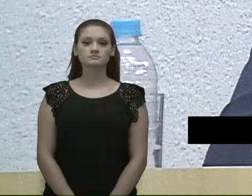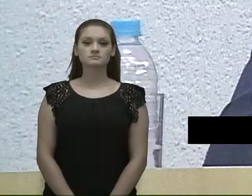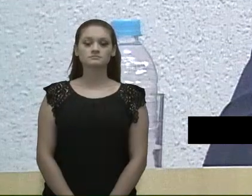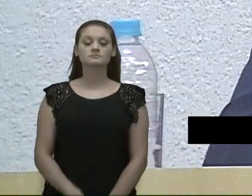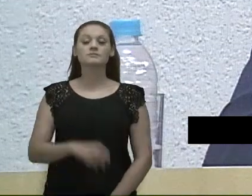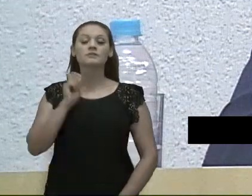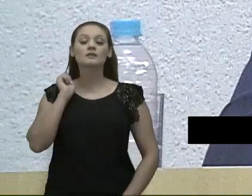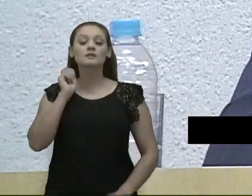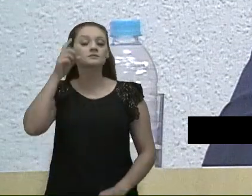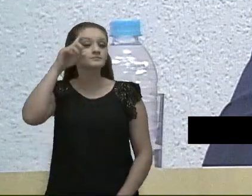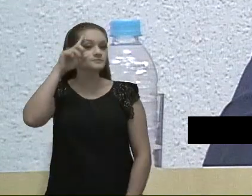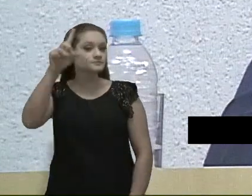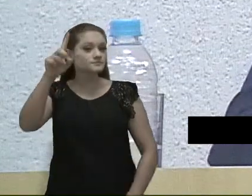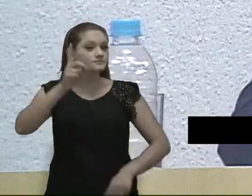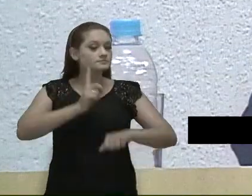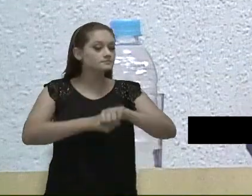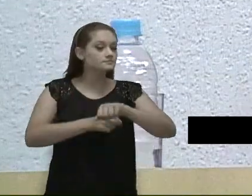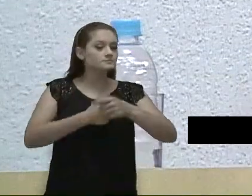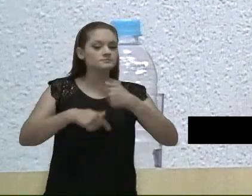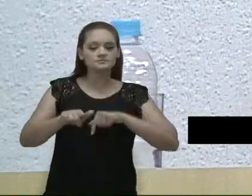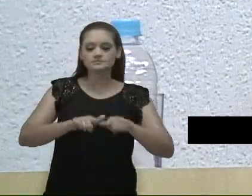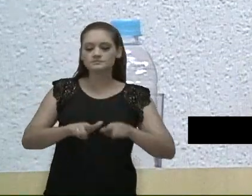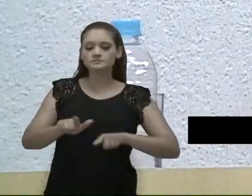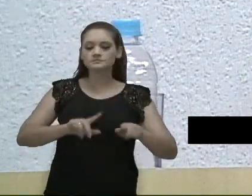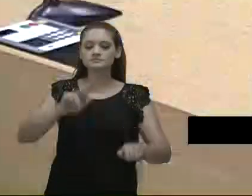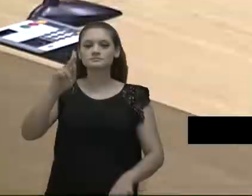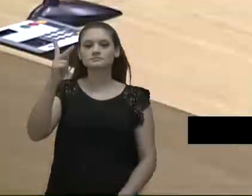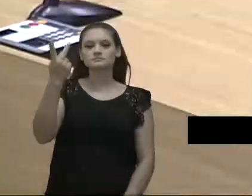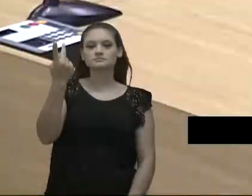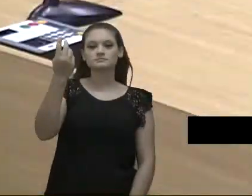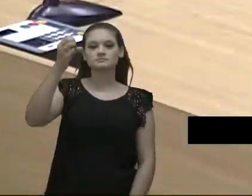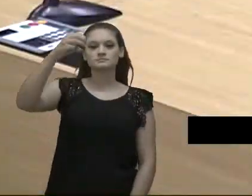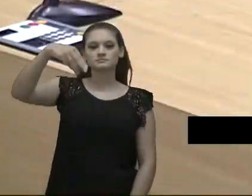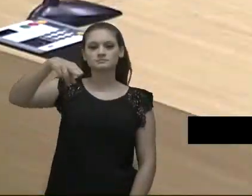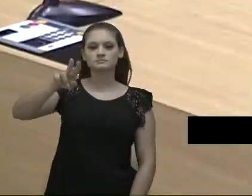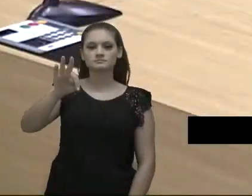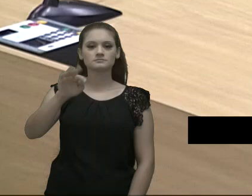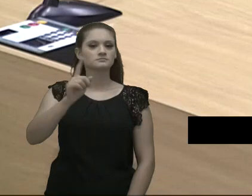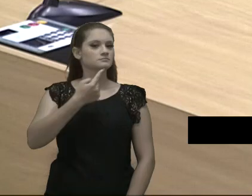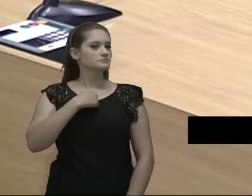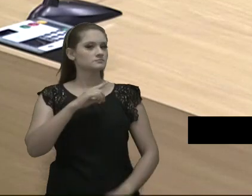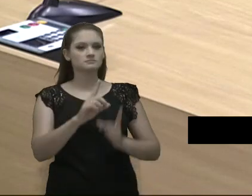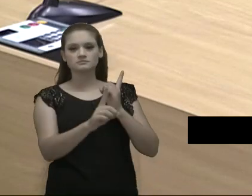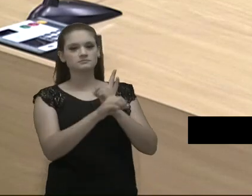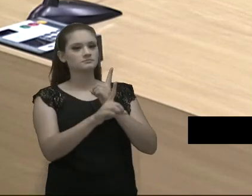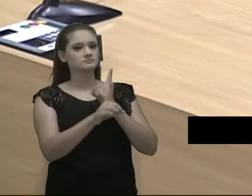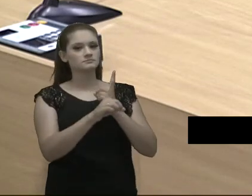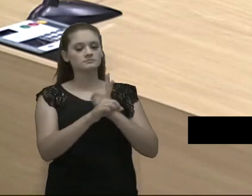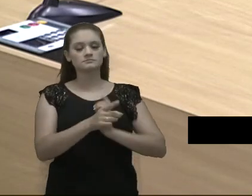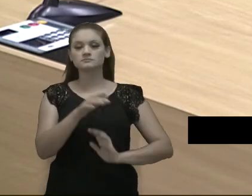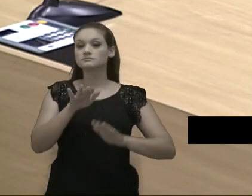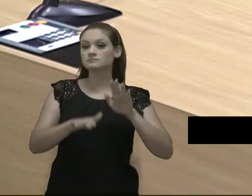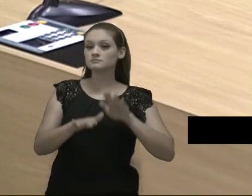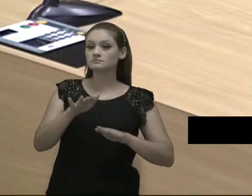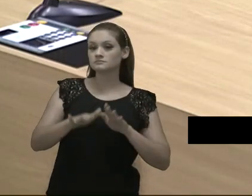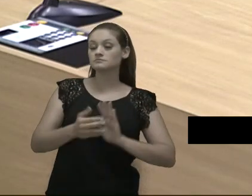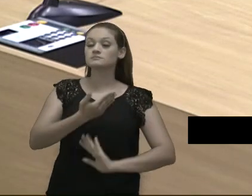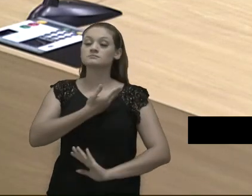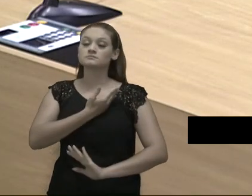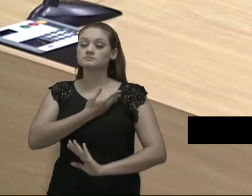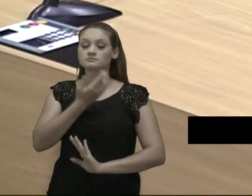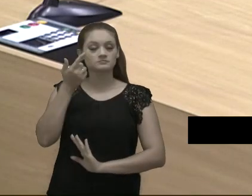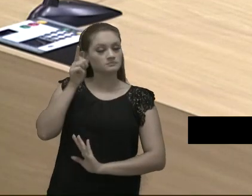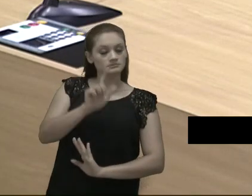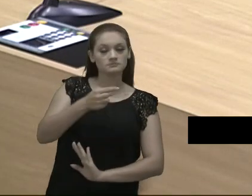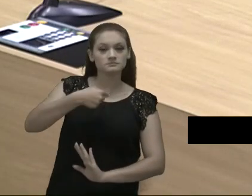Que dia e horário o senhor presta serviço no Agamute? Eu não atendo no Agamute. Atendo, eventualmente, quando um colega não pode